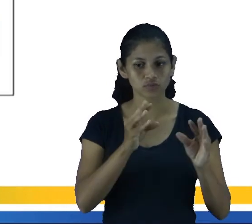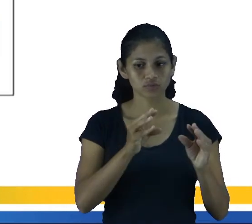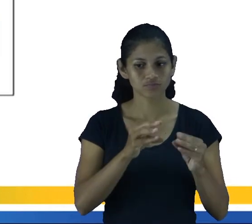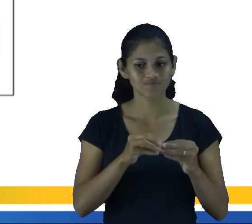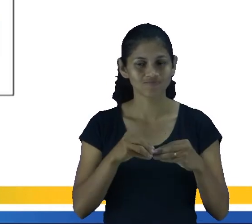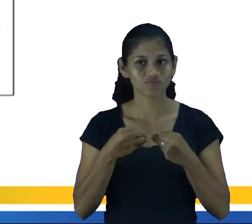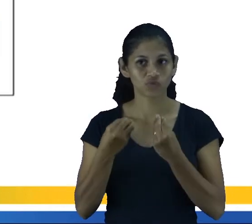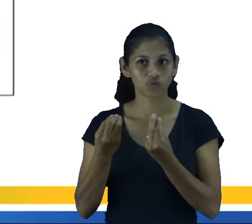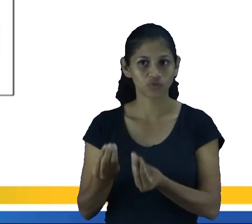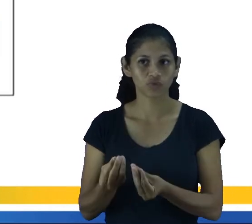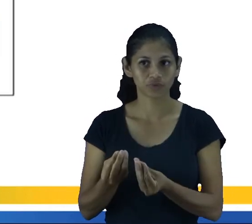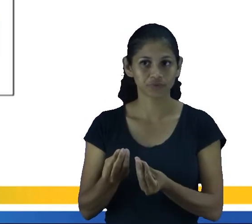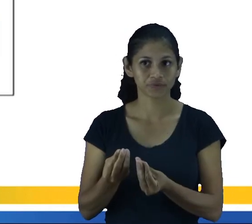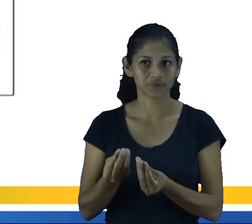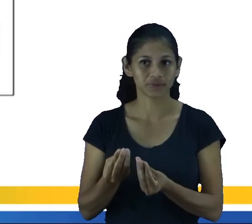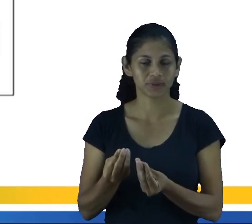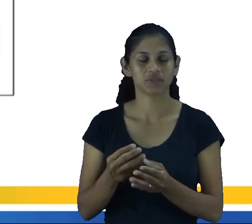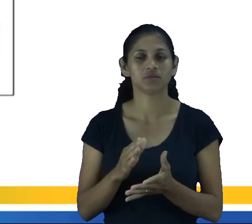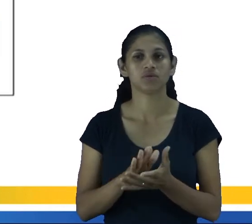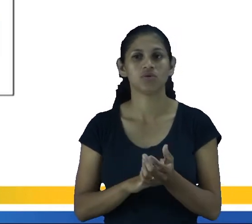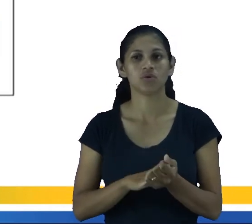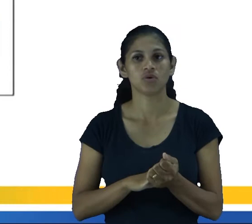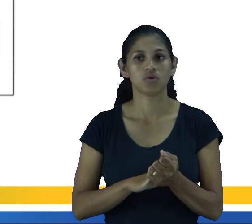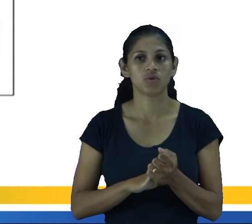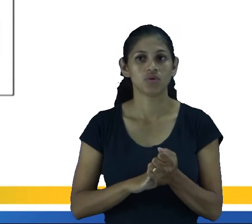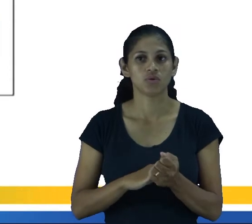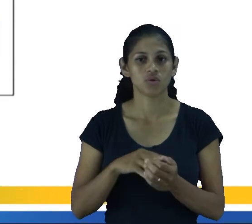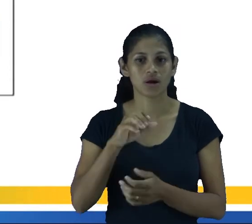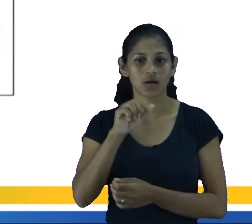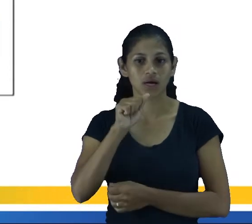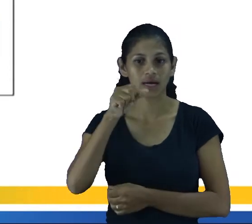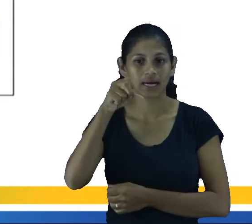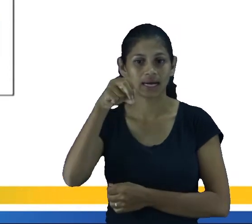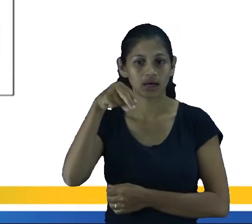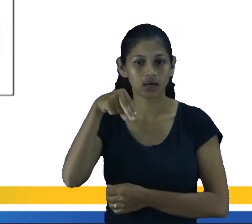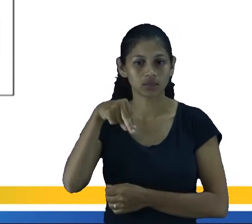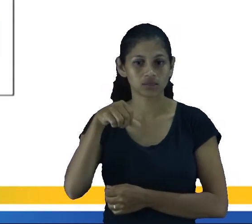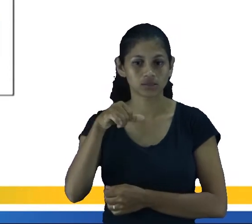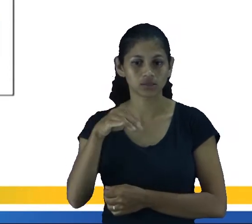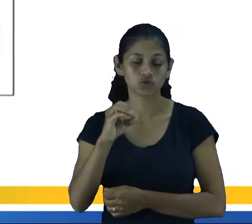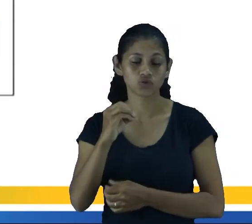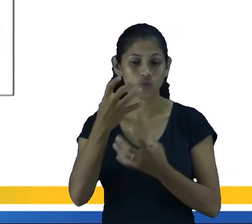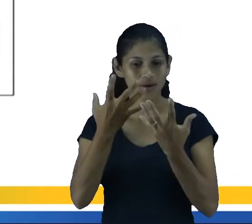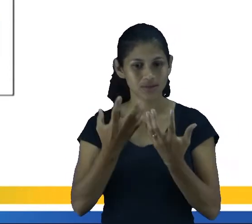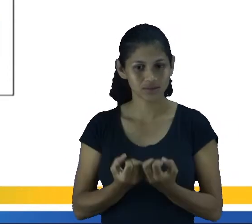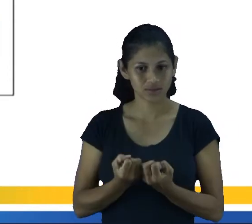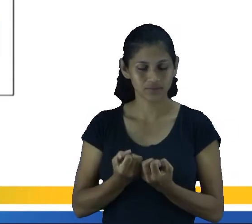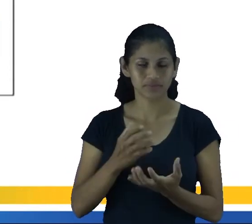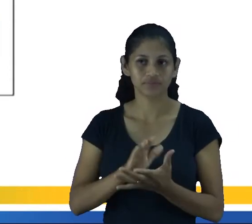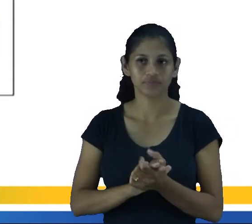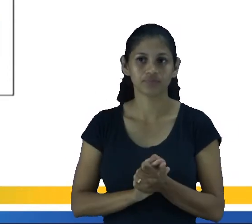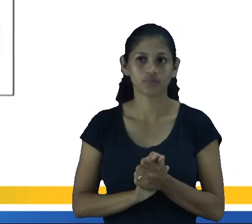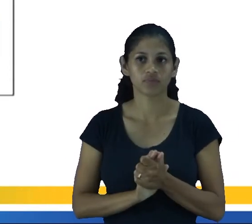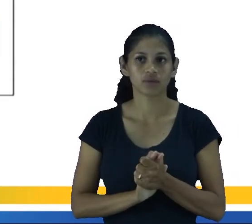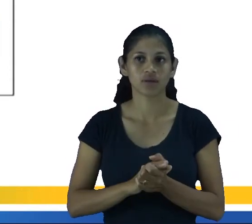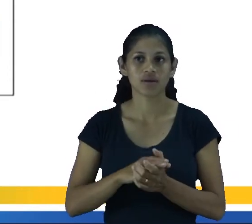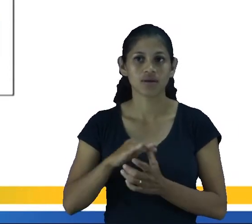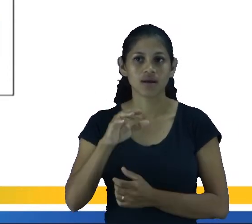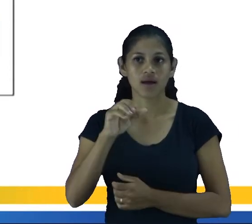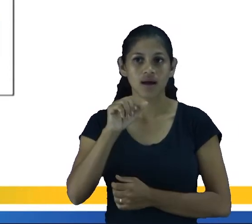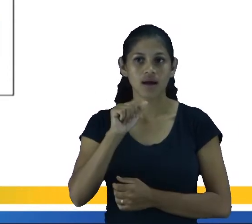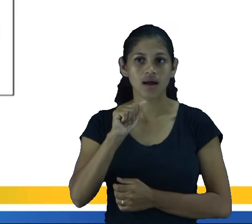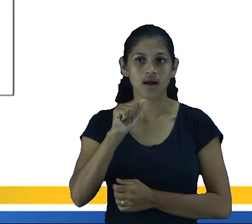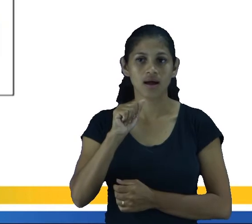vai receber os elétrons. Então o cátion ele sempre o quê? Ele sempre reage com o ânion. Então, o A vai se ligar ao